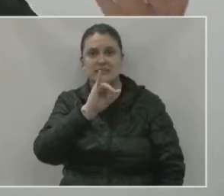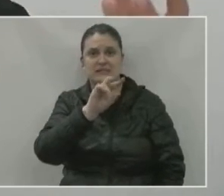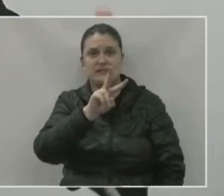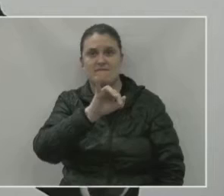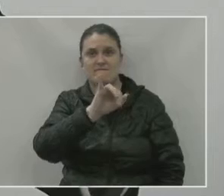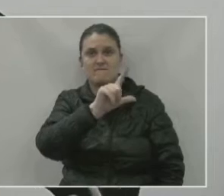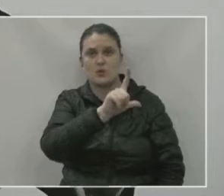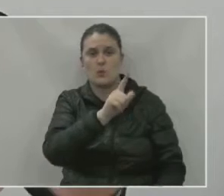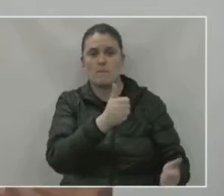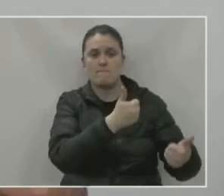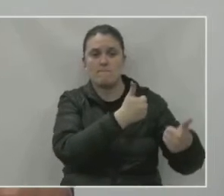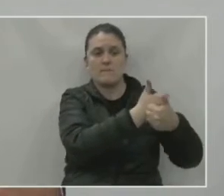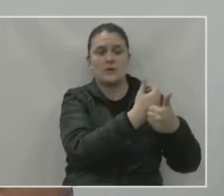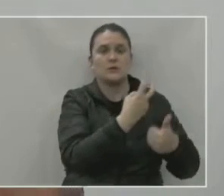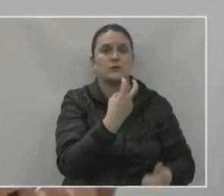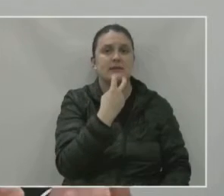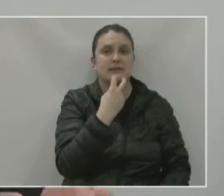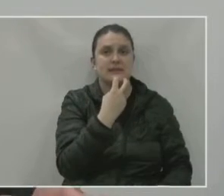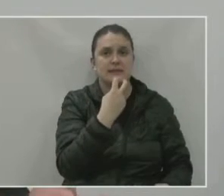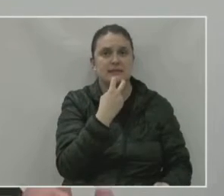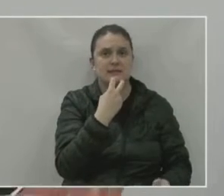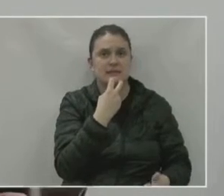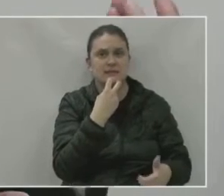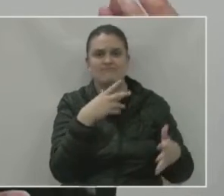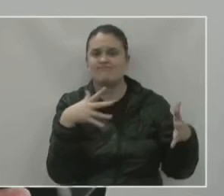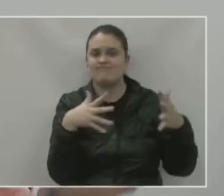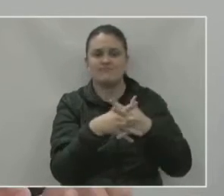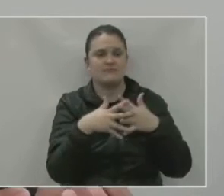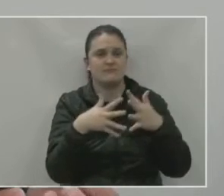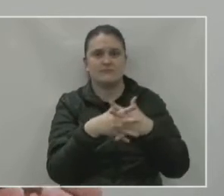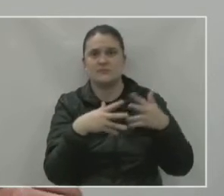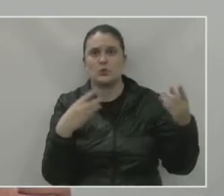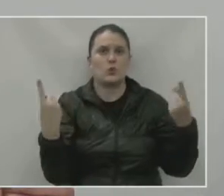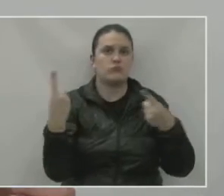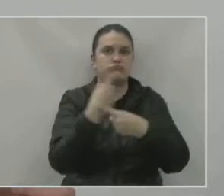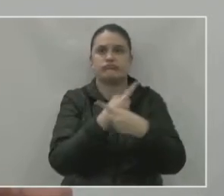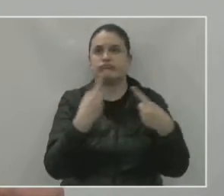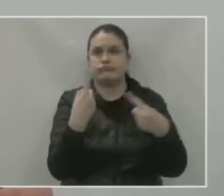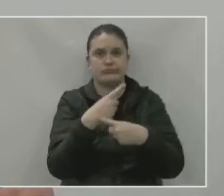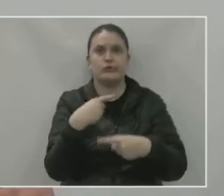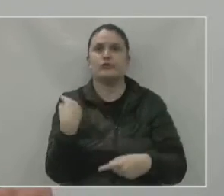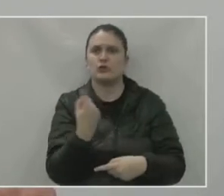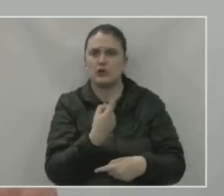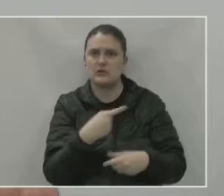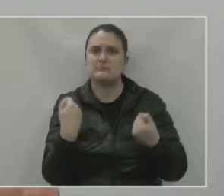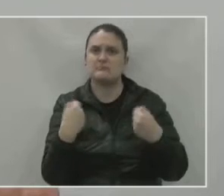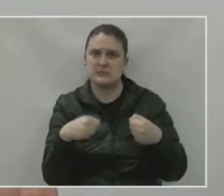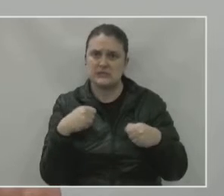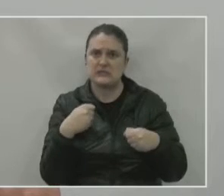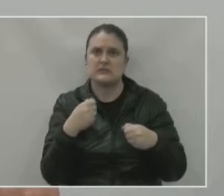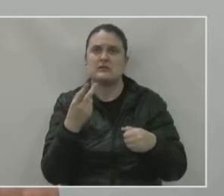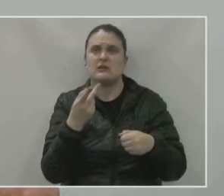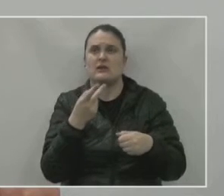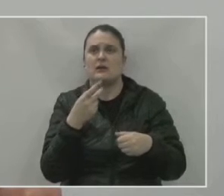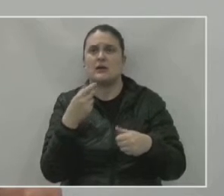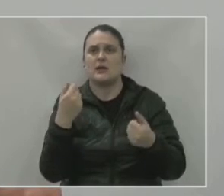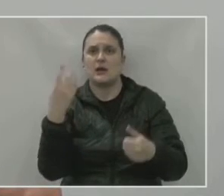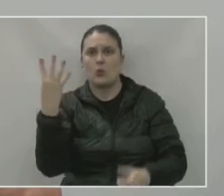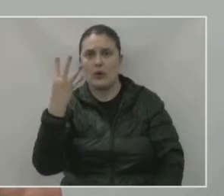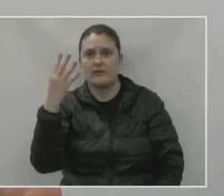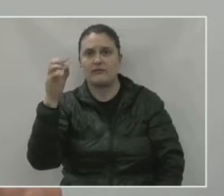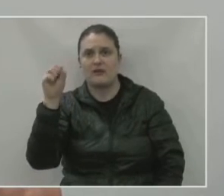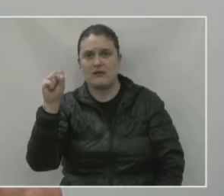próximo do Detran, e que realmente causaria transtornos no atendimento. Então, realmente, nós temos que ter a quarta de